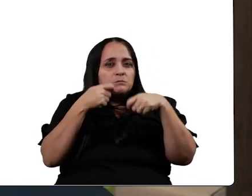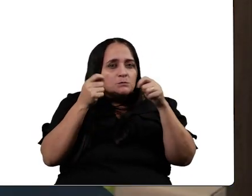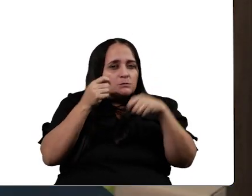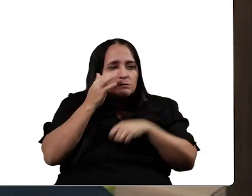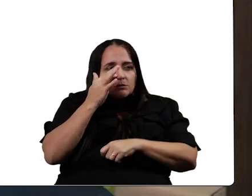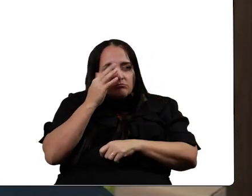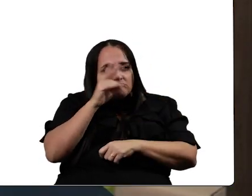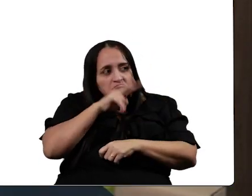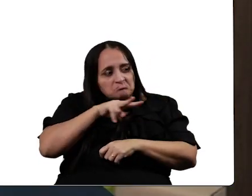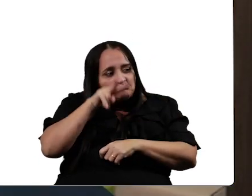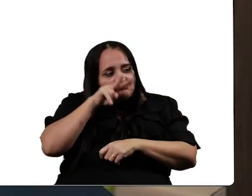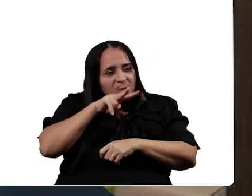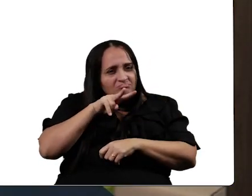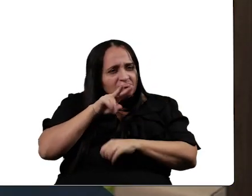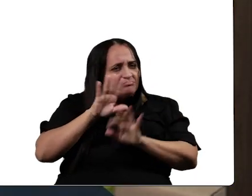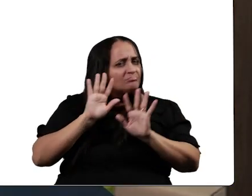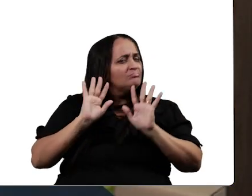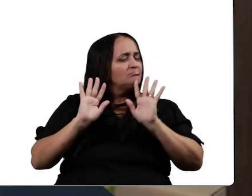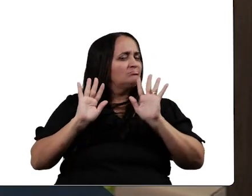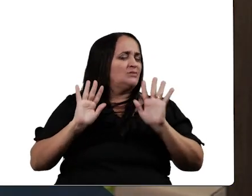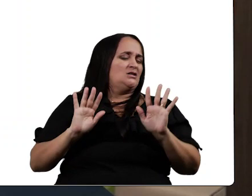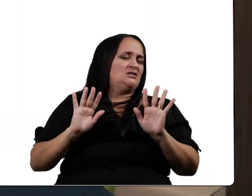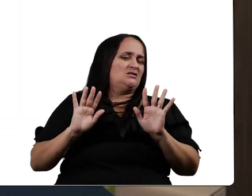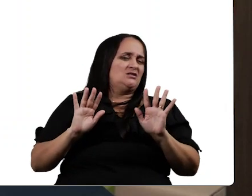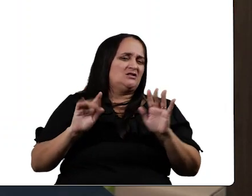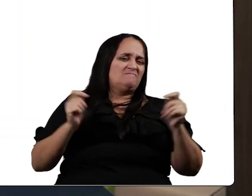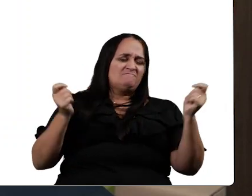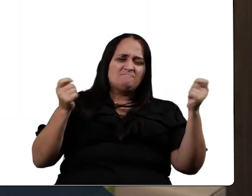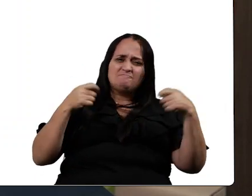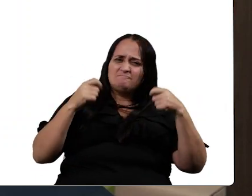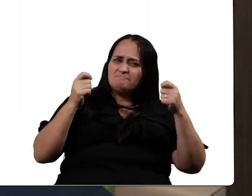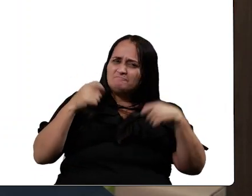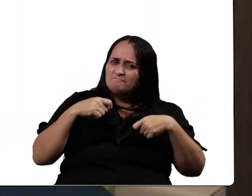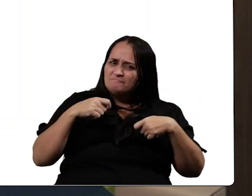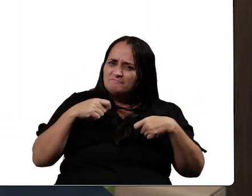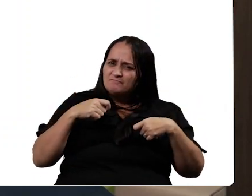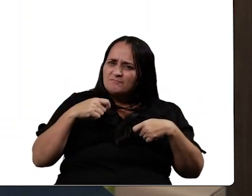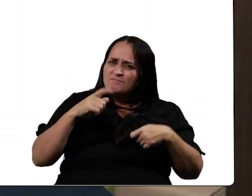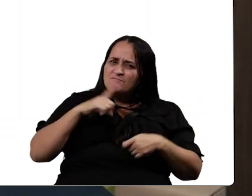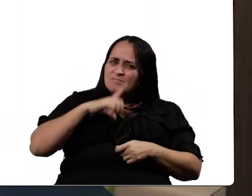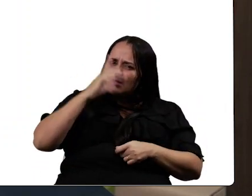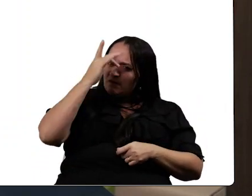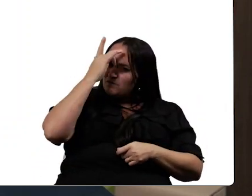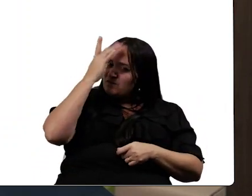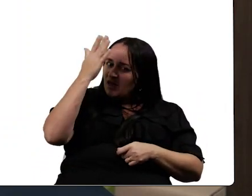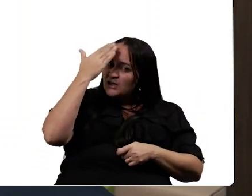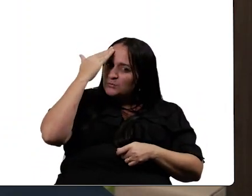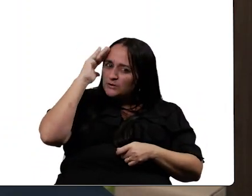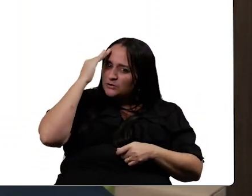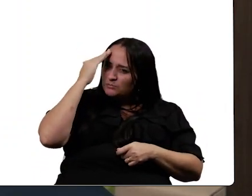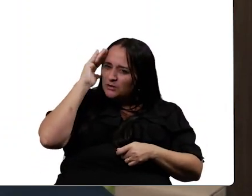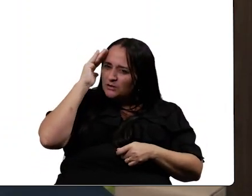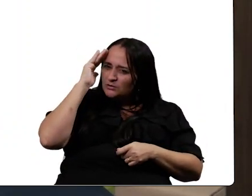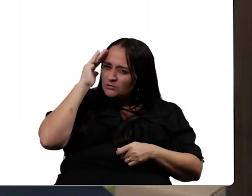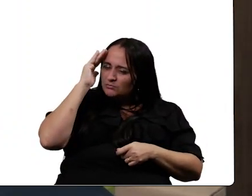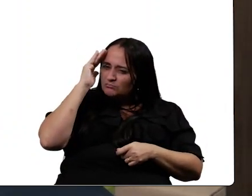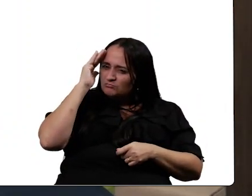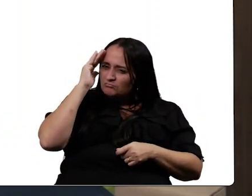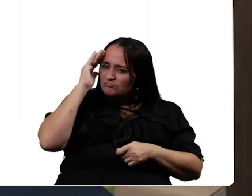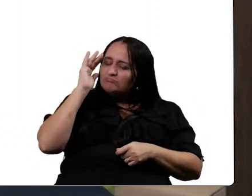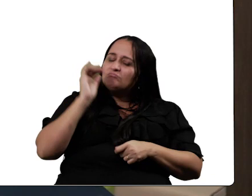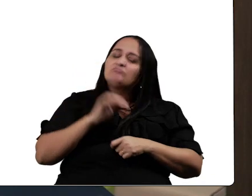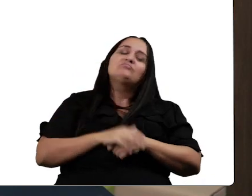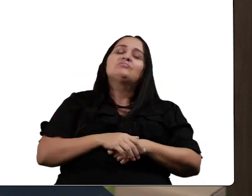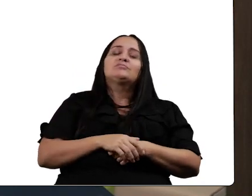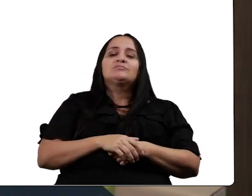que a campanha publicitária passou era uma mensagem fácil entendimento? Se era de